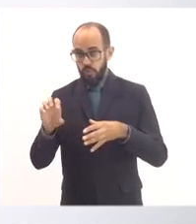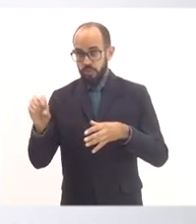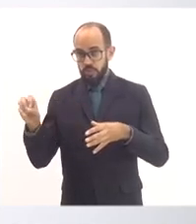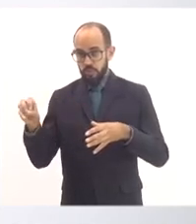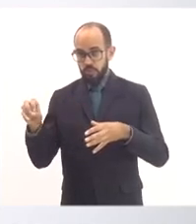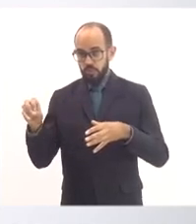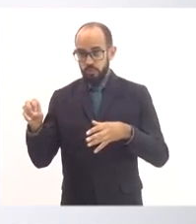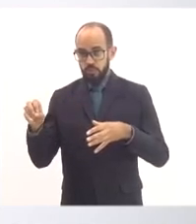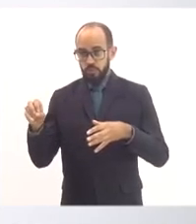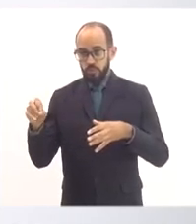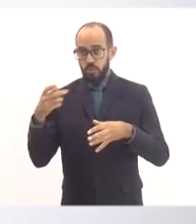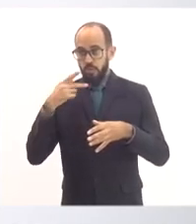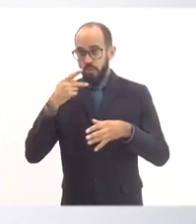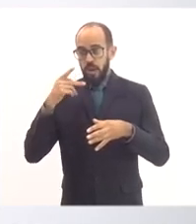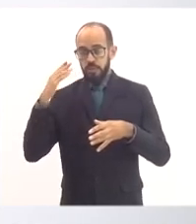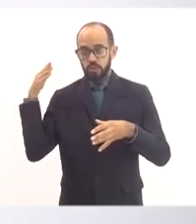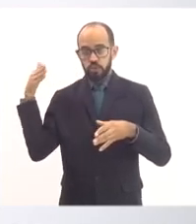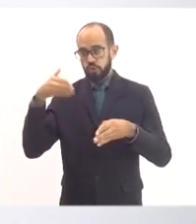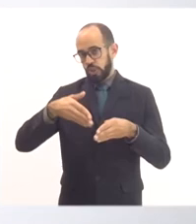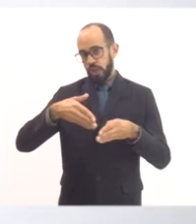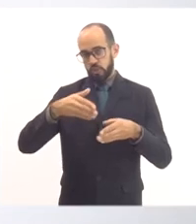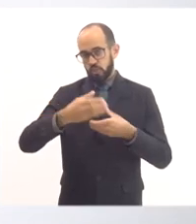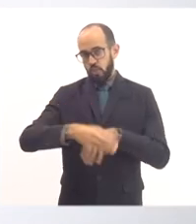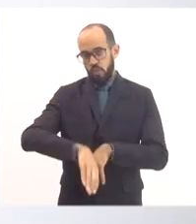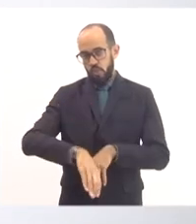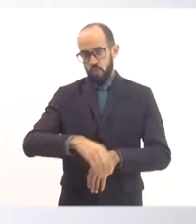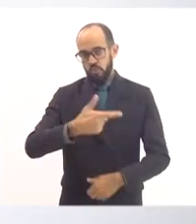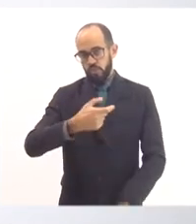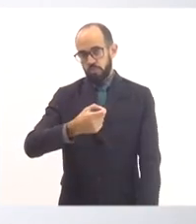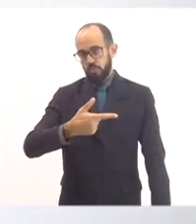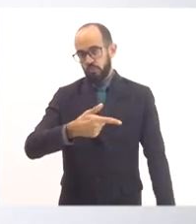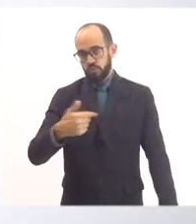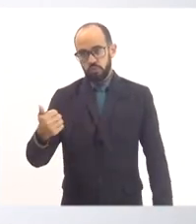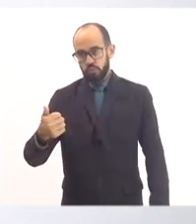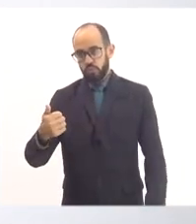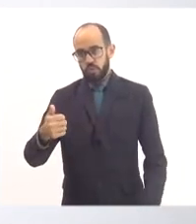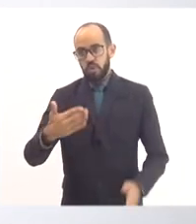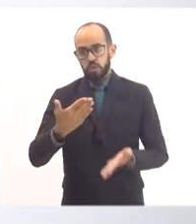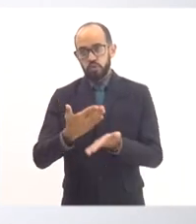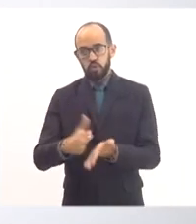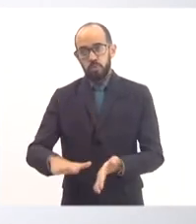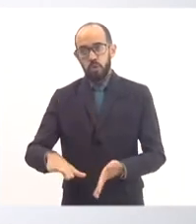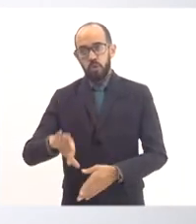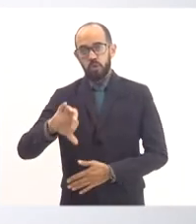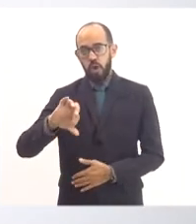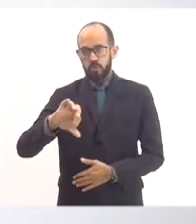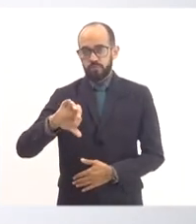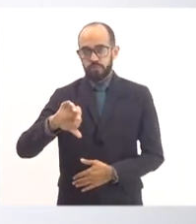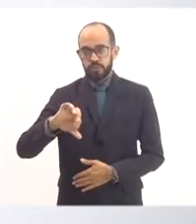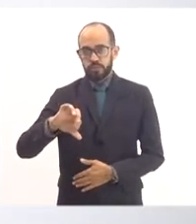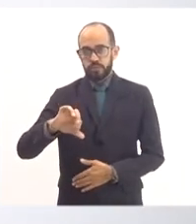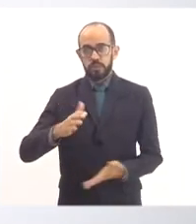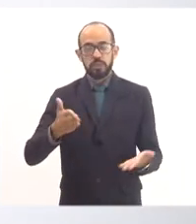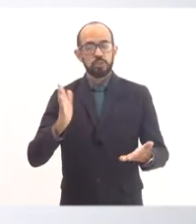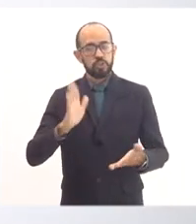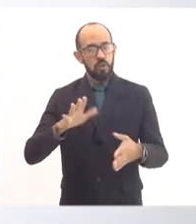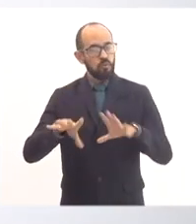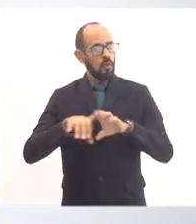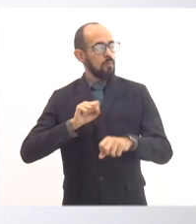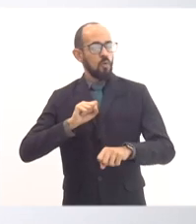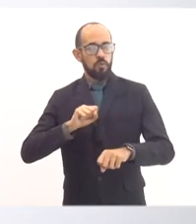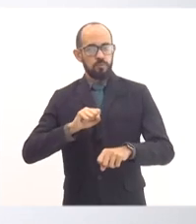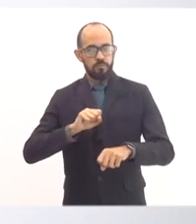eu vou falar diretamente do concurso de 2021, sobraram só 9 que foram cursar e estão se formaram já.